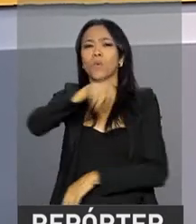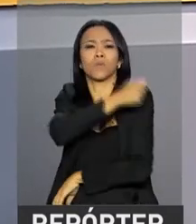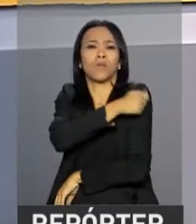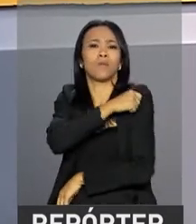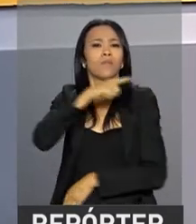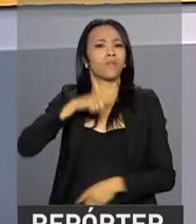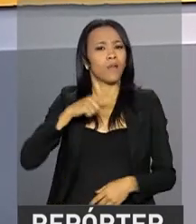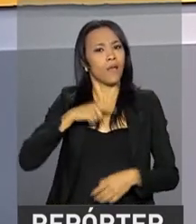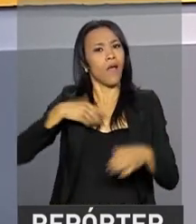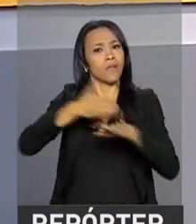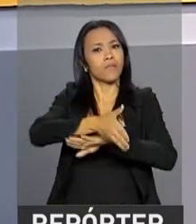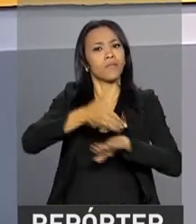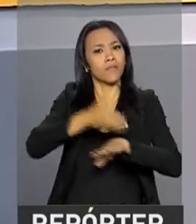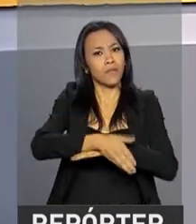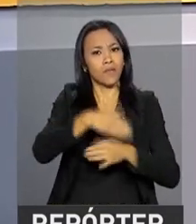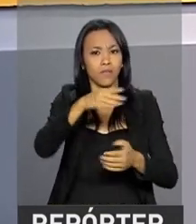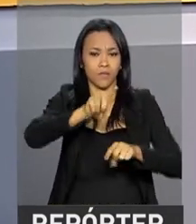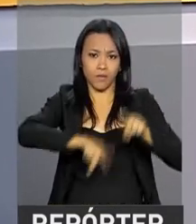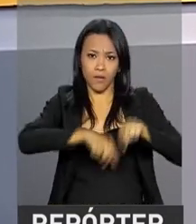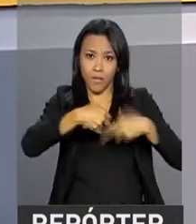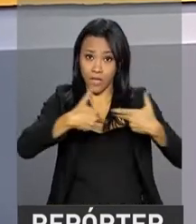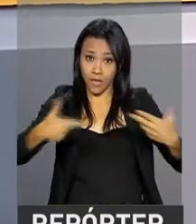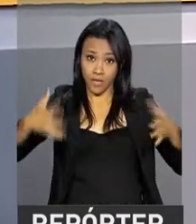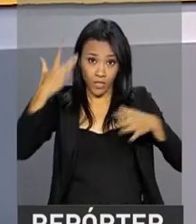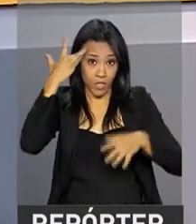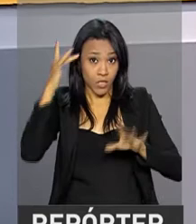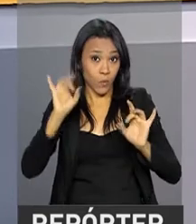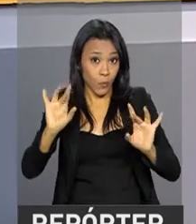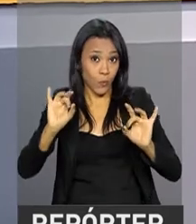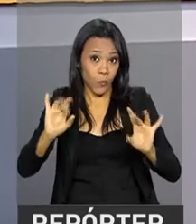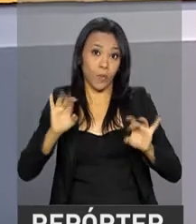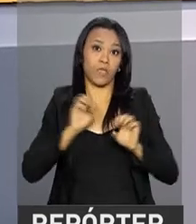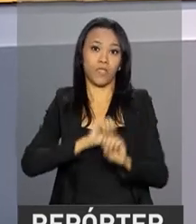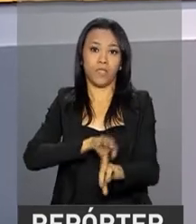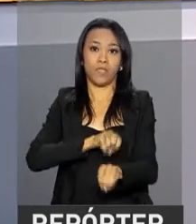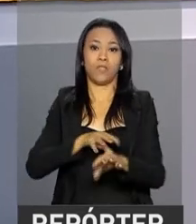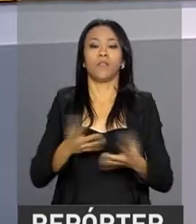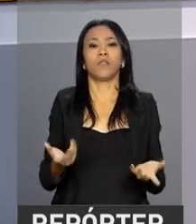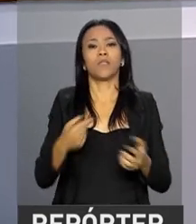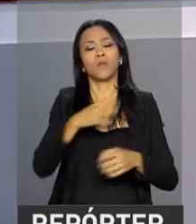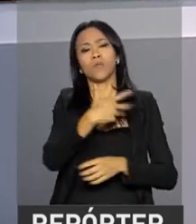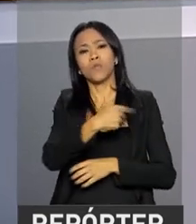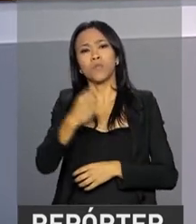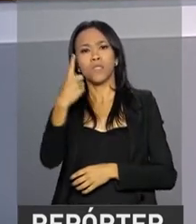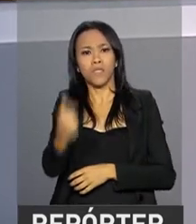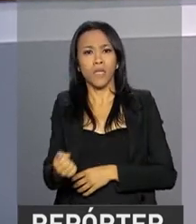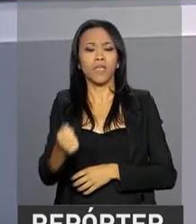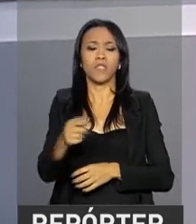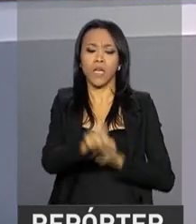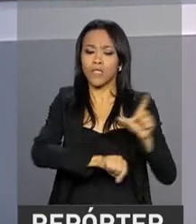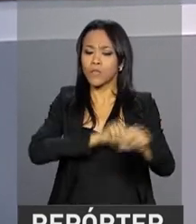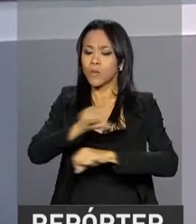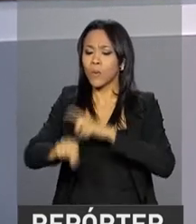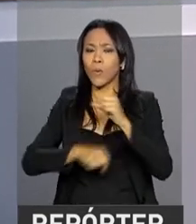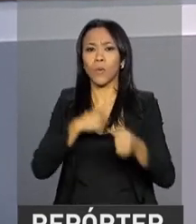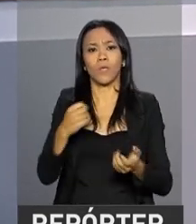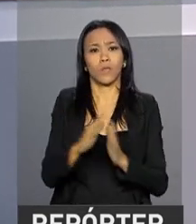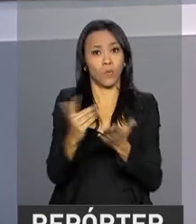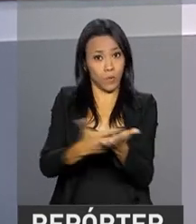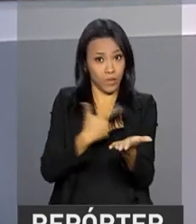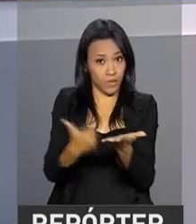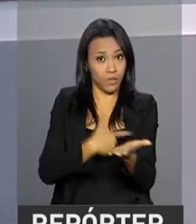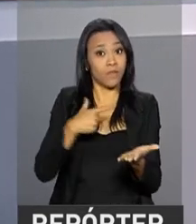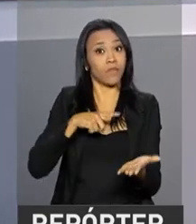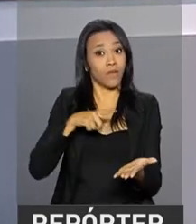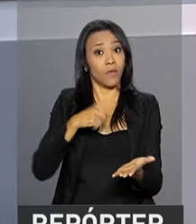pedagógico de qualidade em 2017 o nacional do livro didático completa 80 anos nas escolas